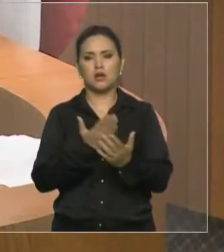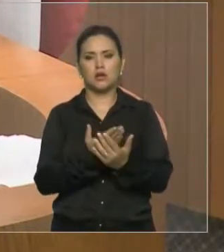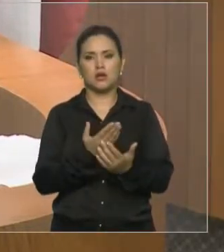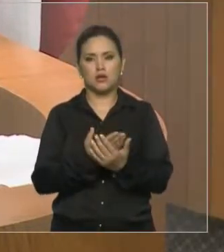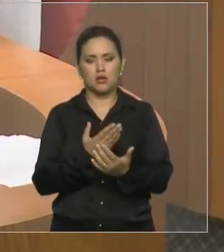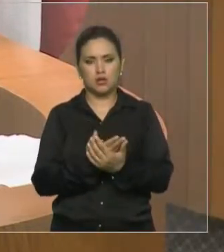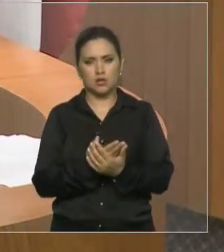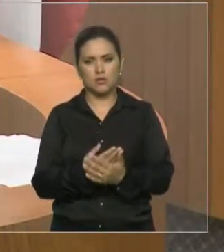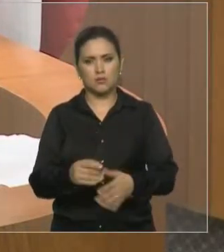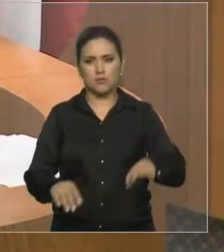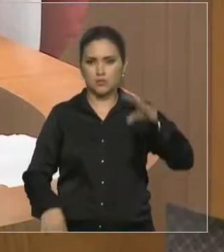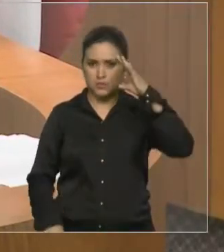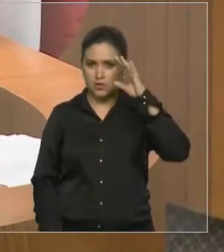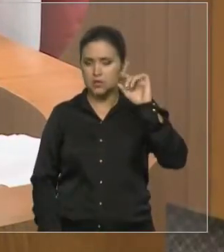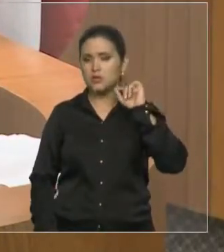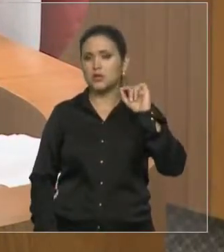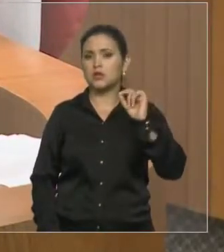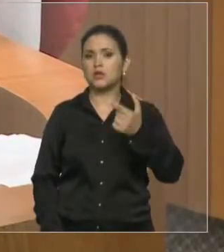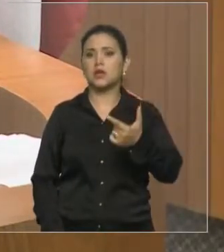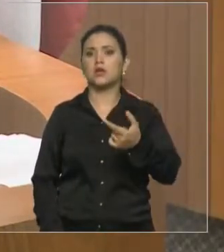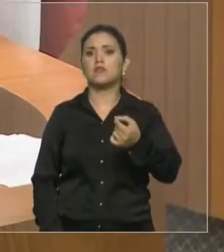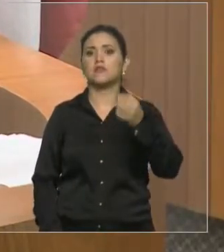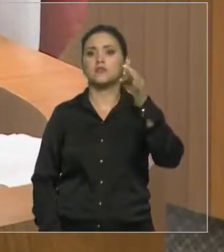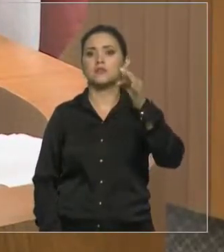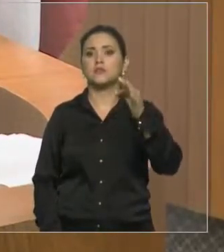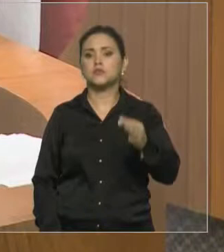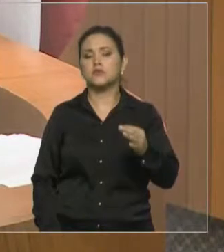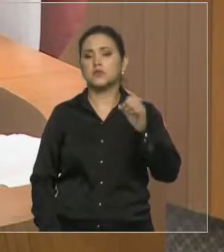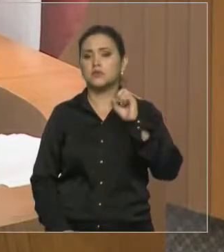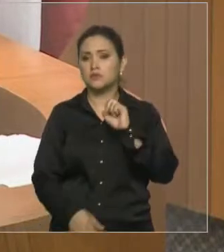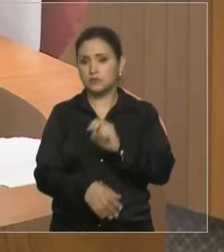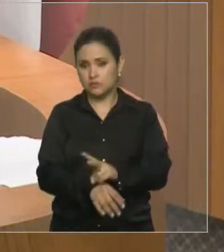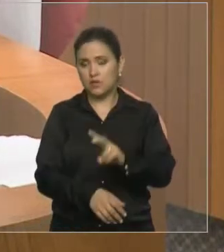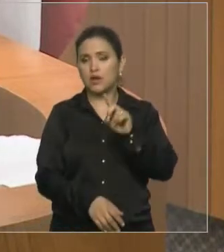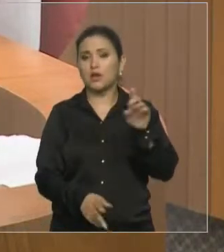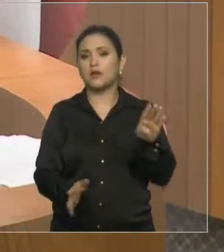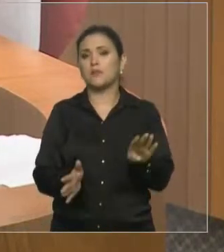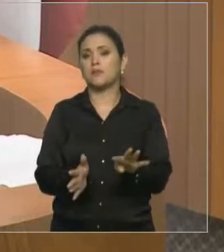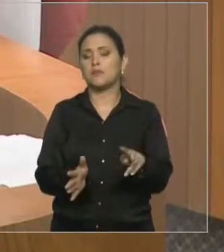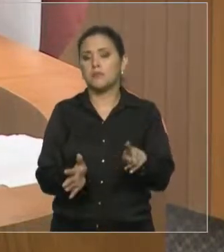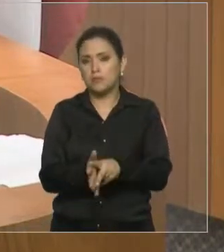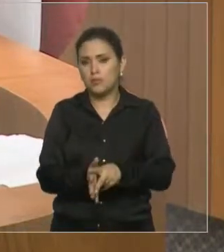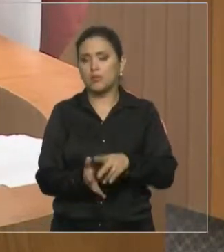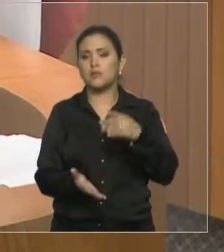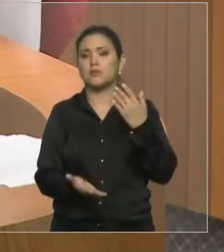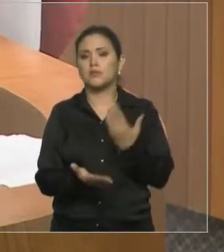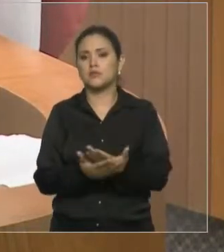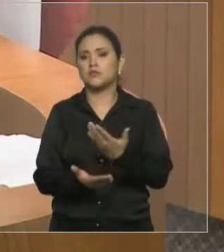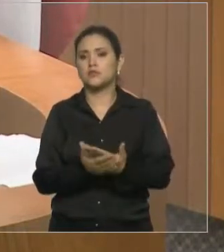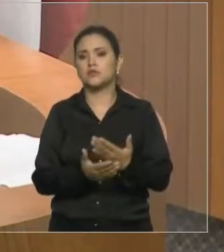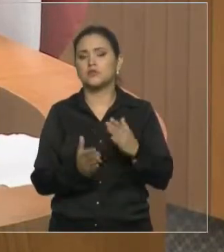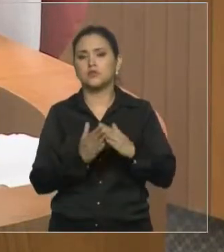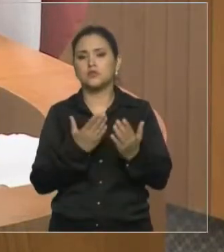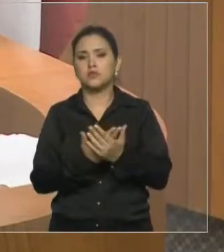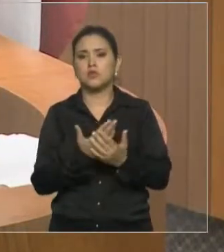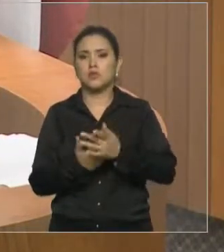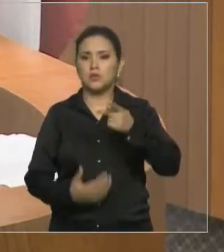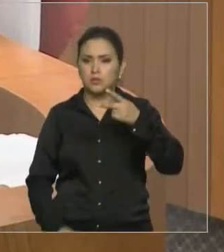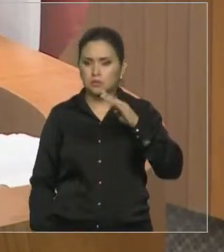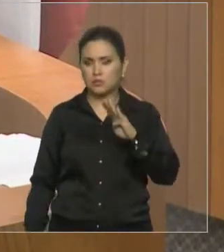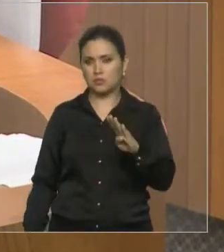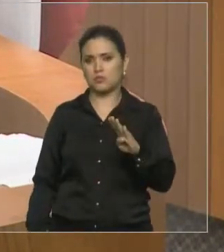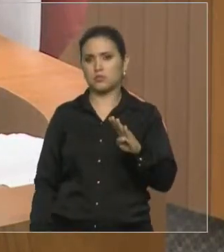das vagas sejam para os estudantes de escolas públicas porque porque até nos estudantes da escola privada